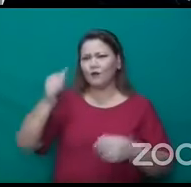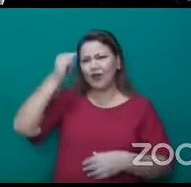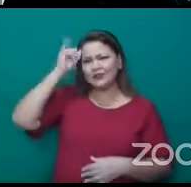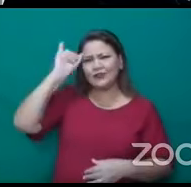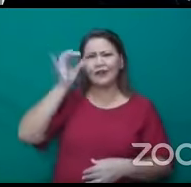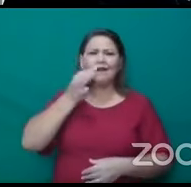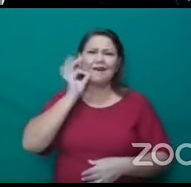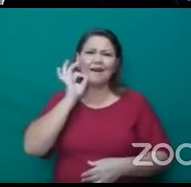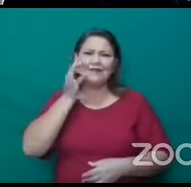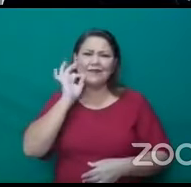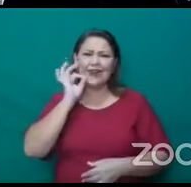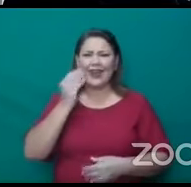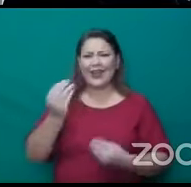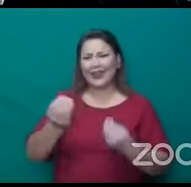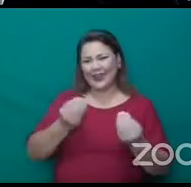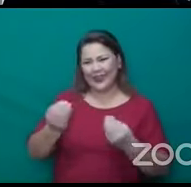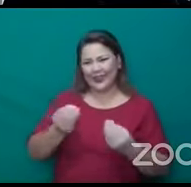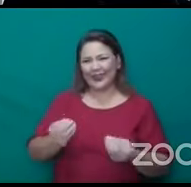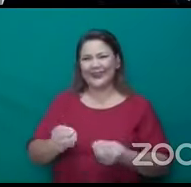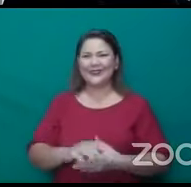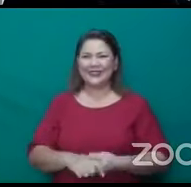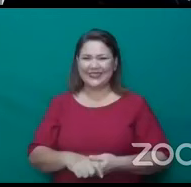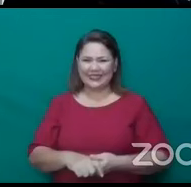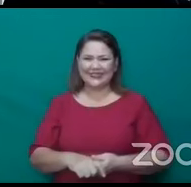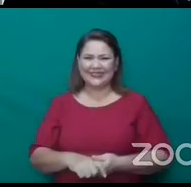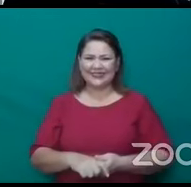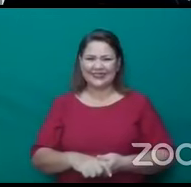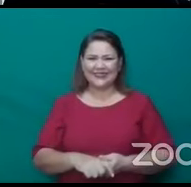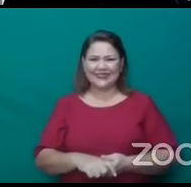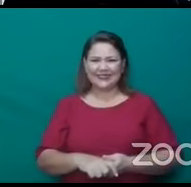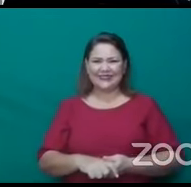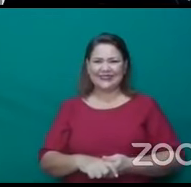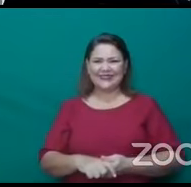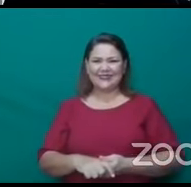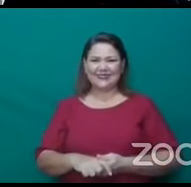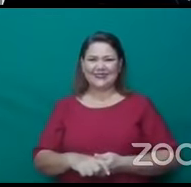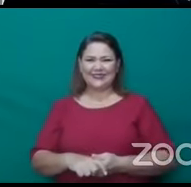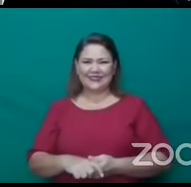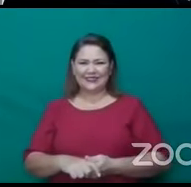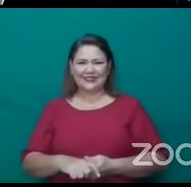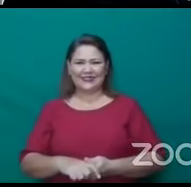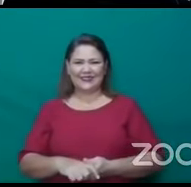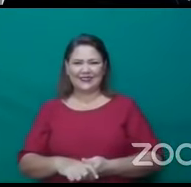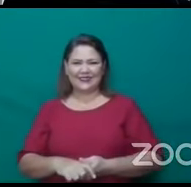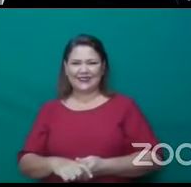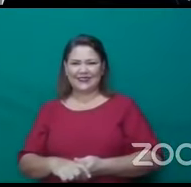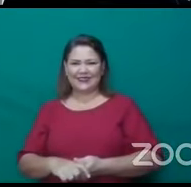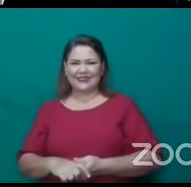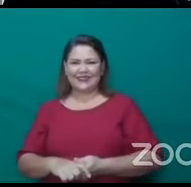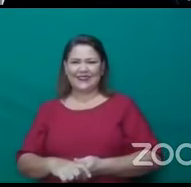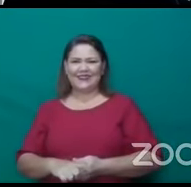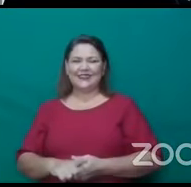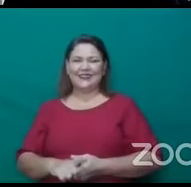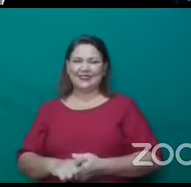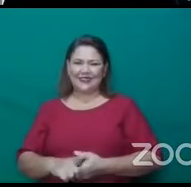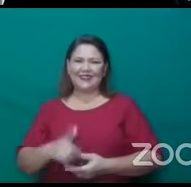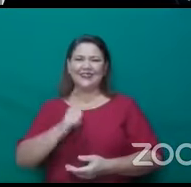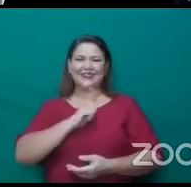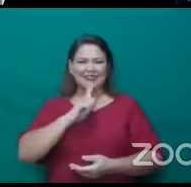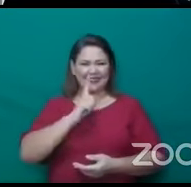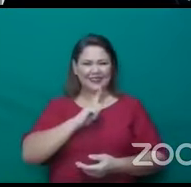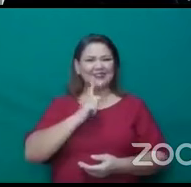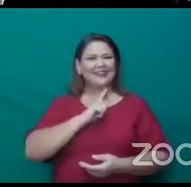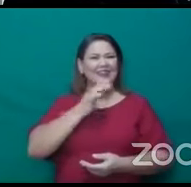café? Teve café, teve Como é muito que foi? café. Porque a gente não vive sem café, mas é sério mesmo. Num set, o que não